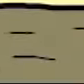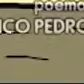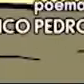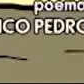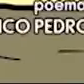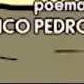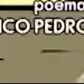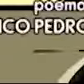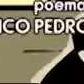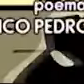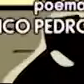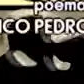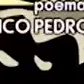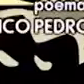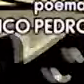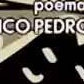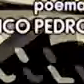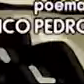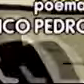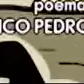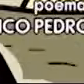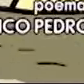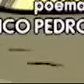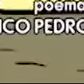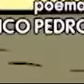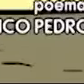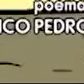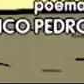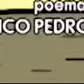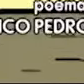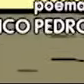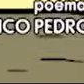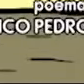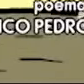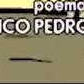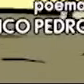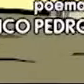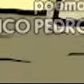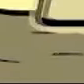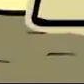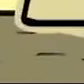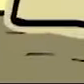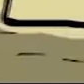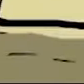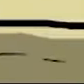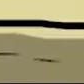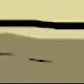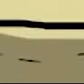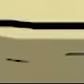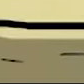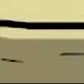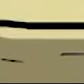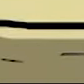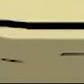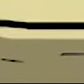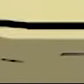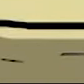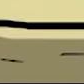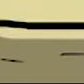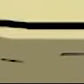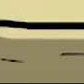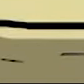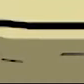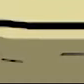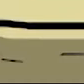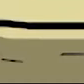como Marculino fez quando contou uma vez o caos do caçador. Que na sexta-feira santa, depois de uma lua